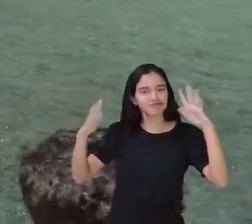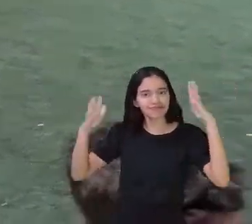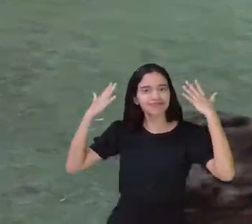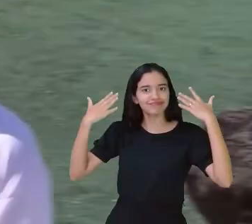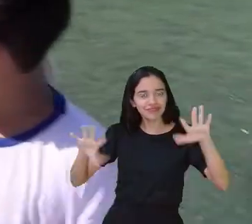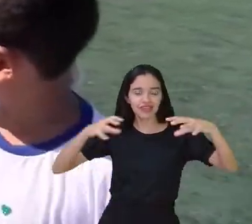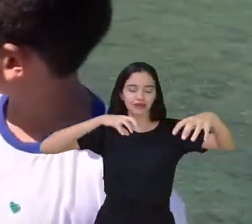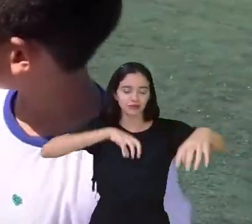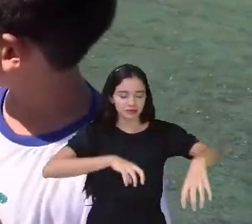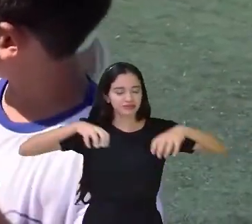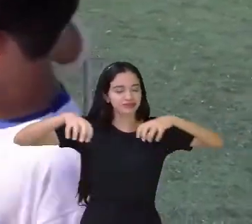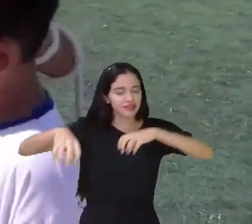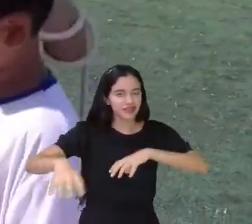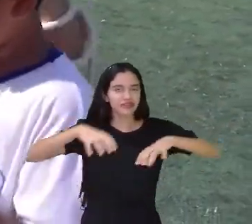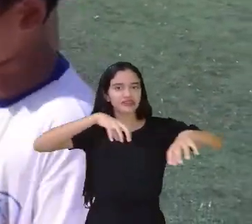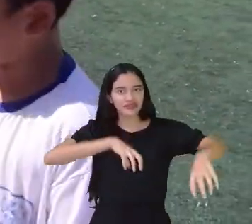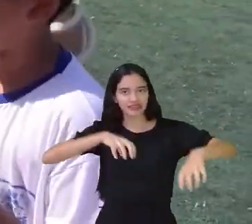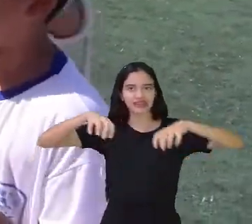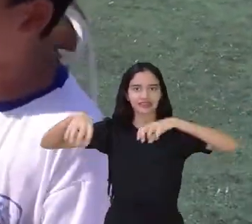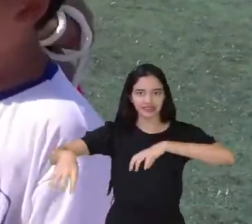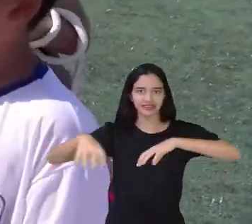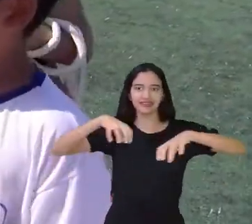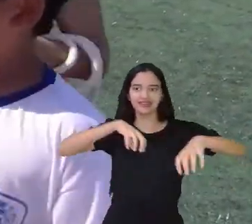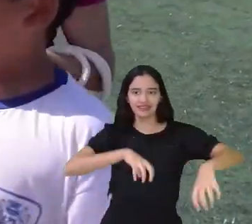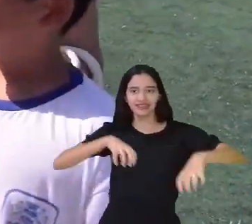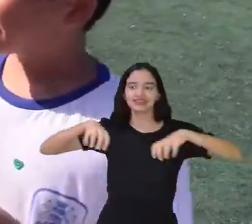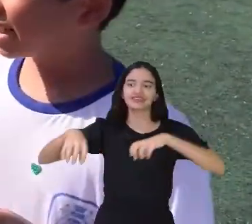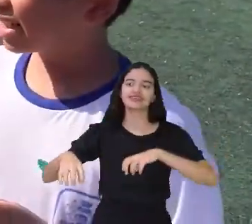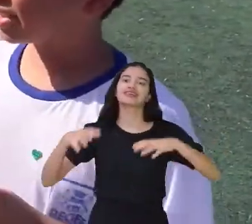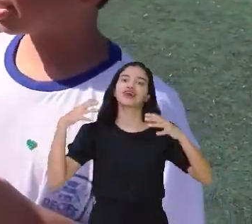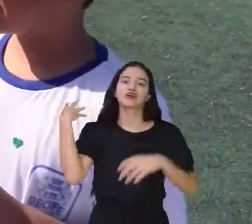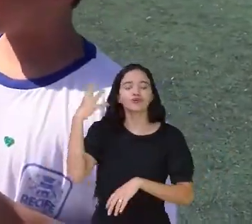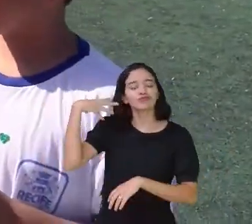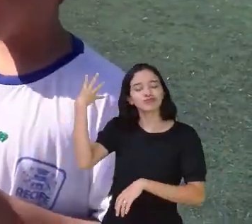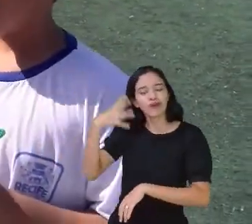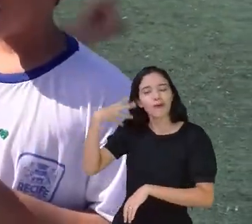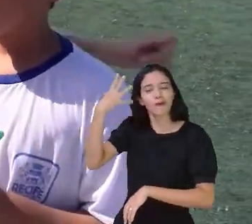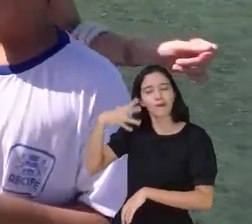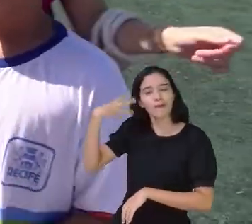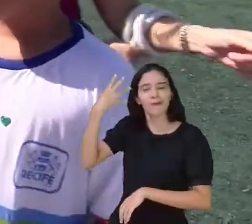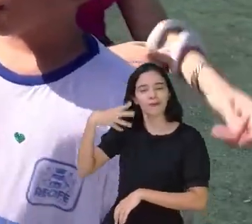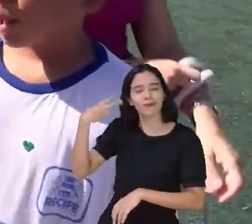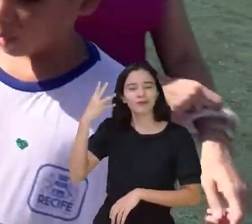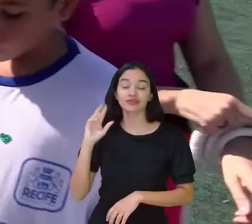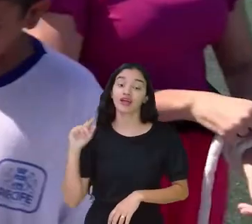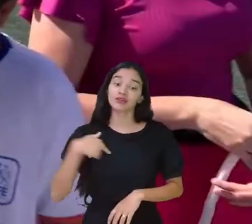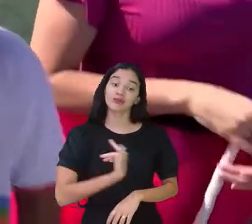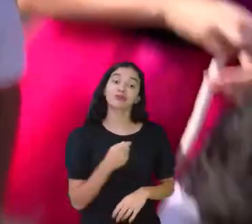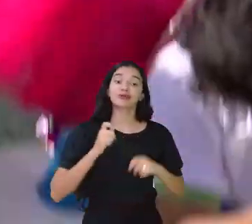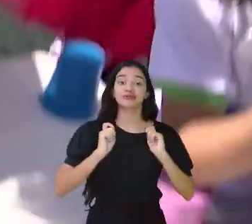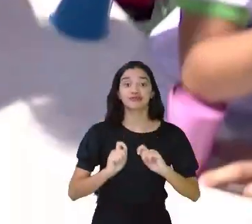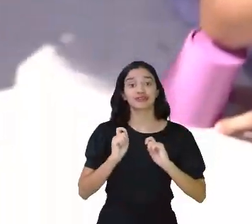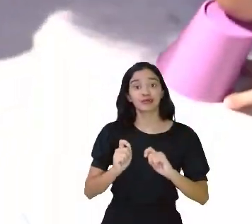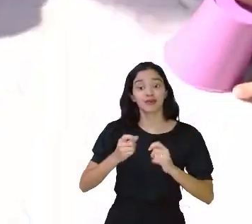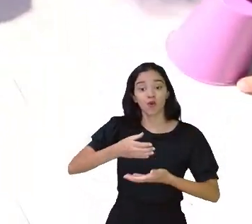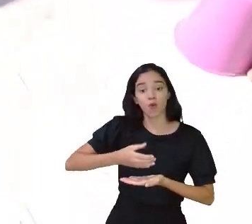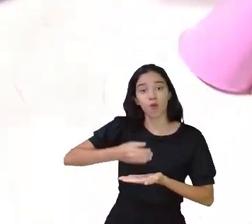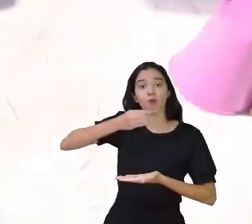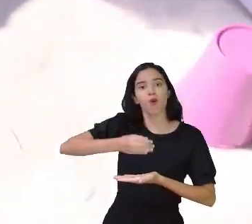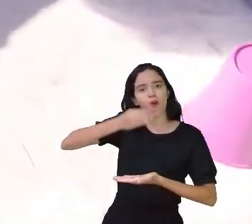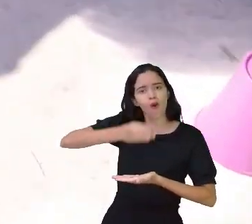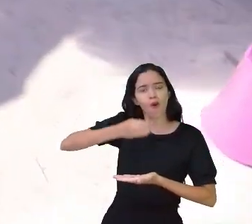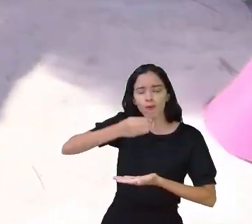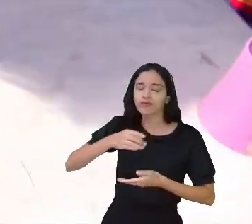Guerreiros com guerreiros fazem zigue-zigue-zá. A gente pode fazer com os copos. A gente pode